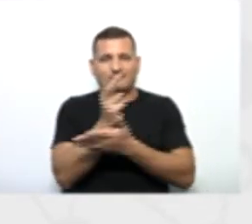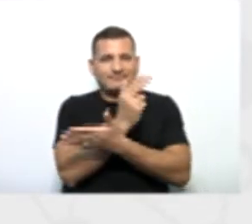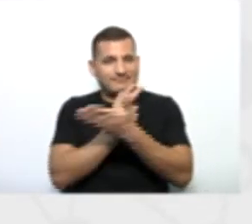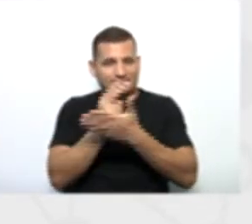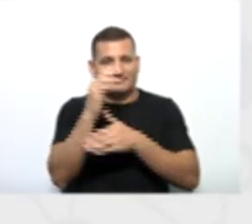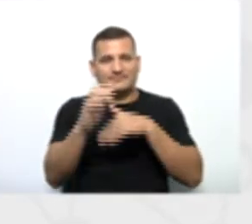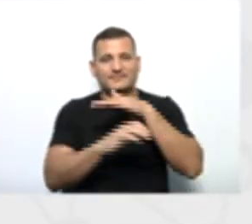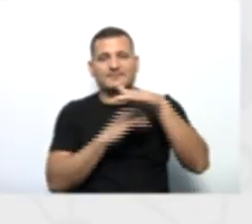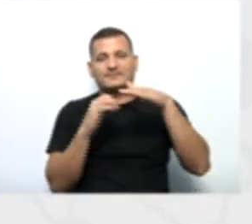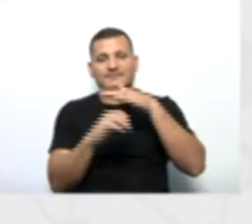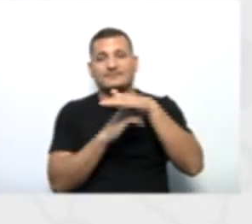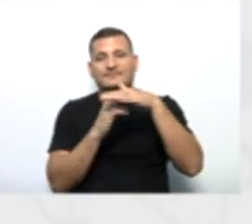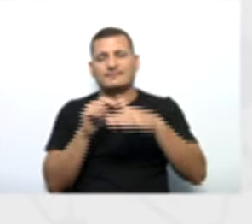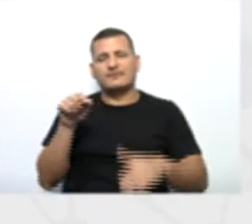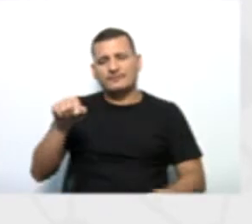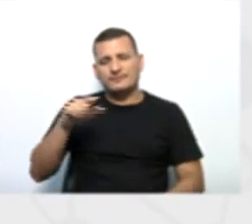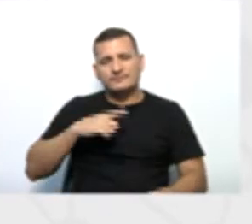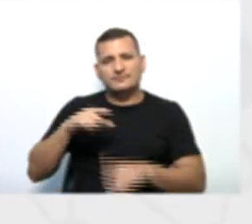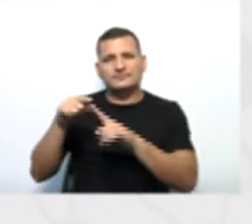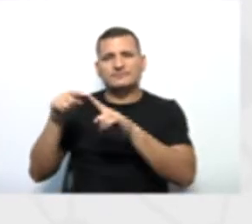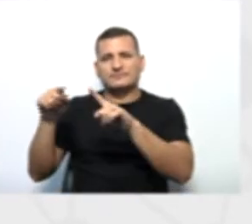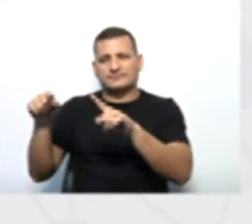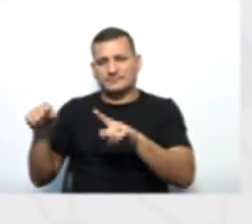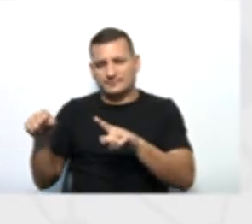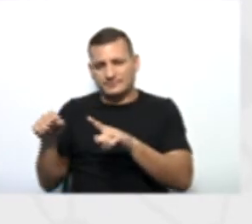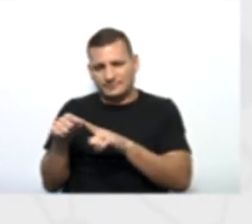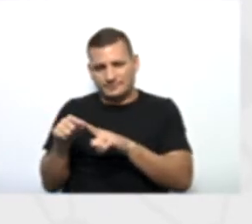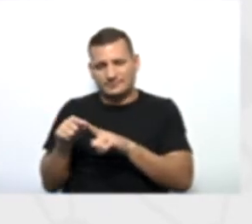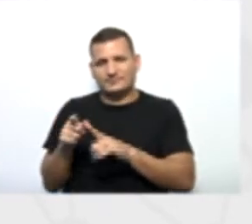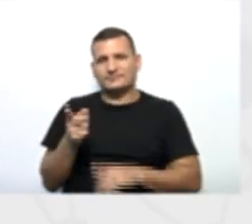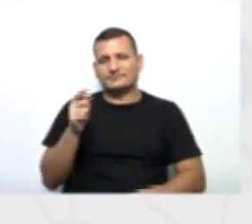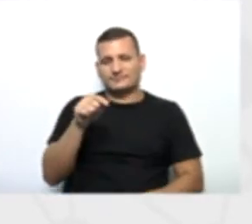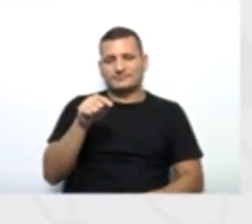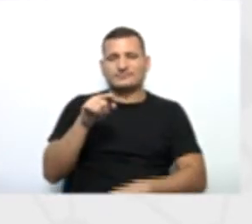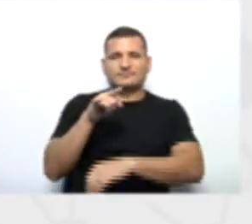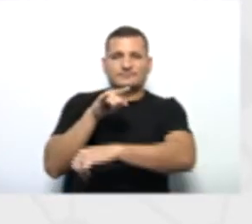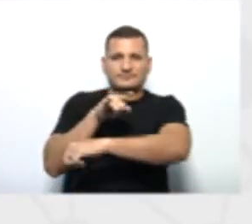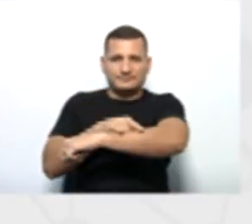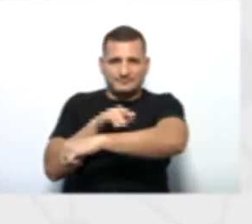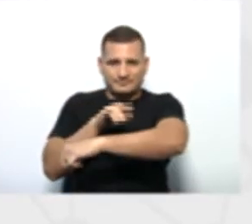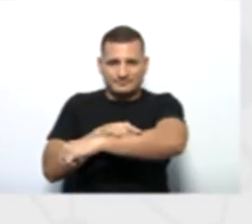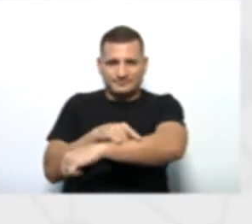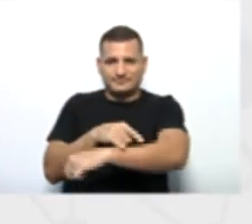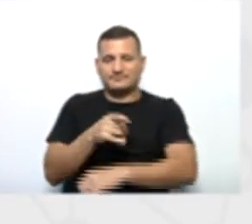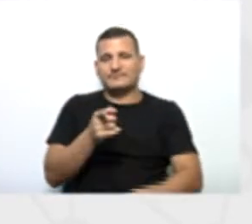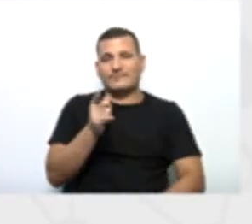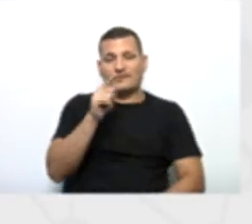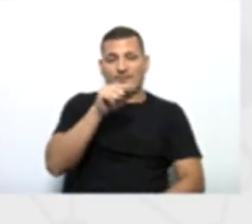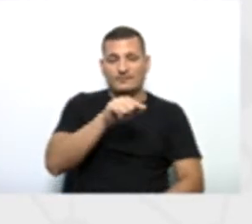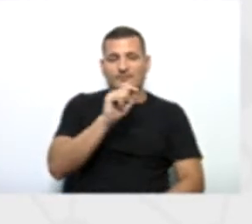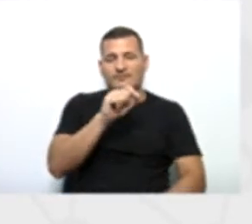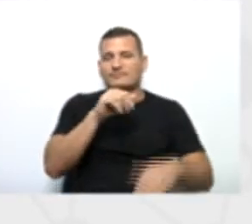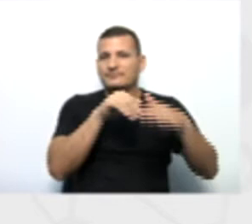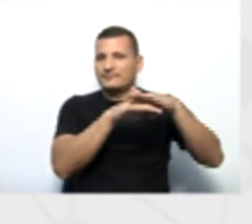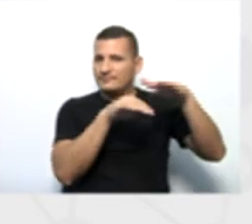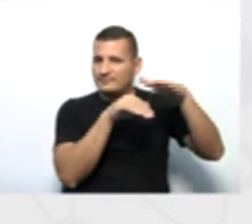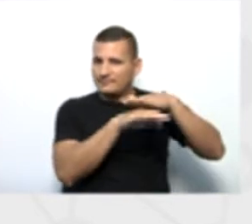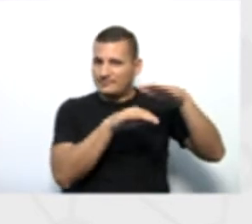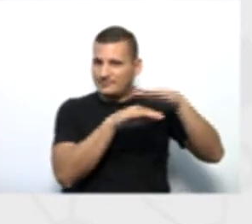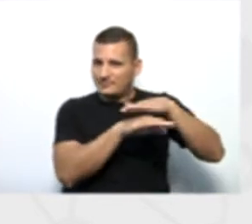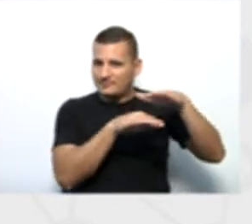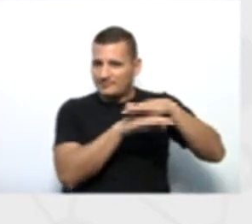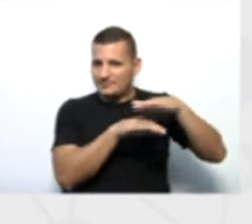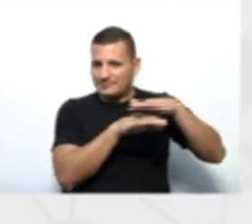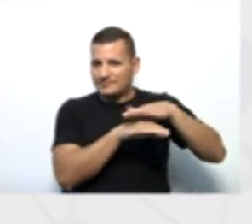de repente aqui é uma sala, tá? Aqui nós temos um banheiro, aqui é a parte do depósito, aqui